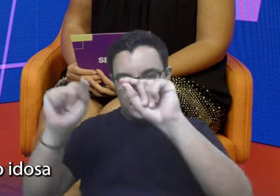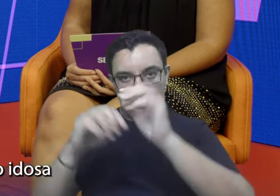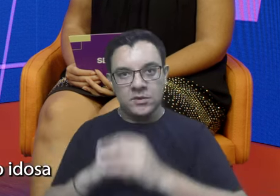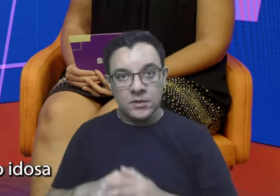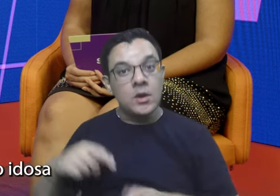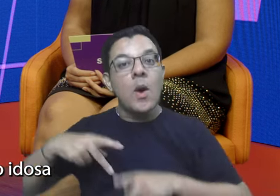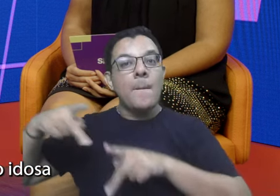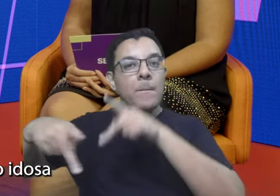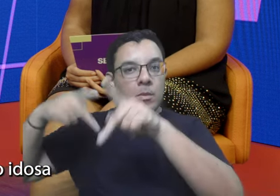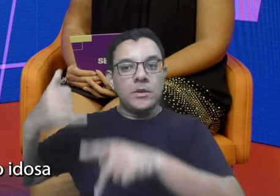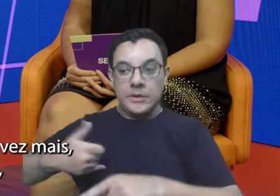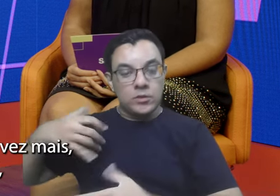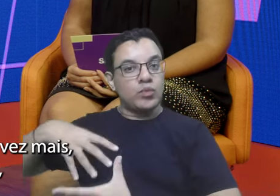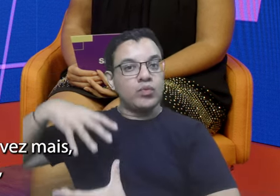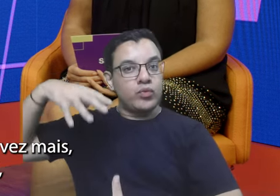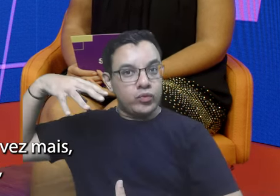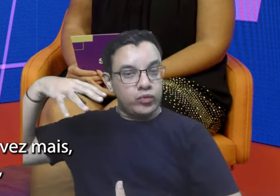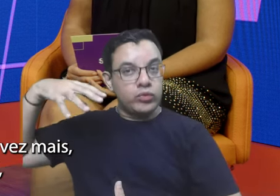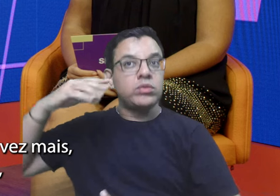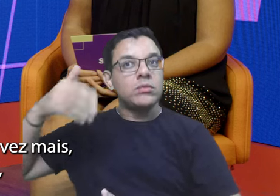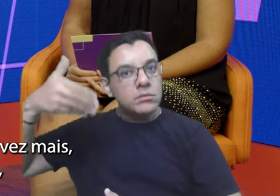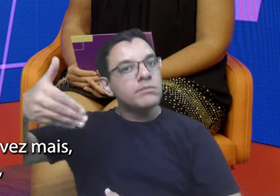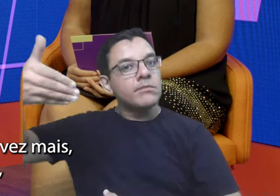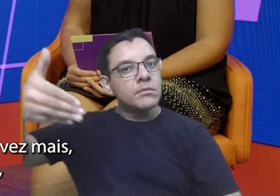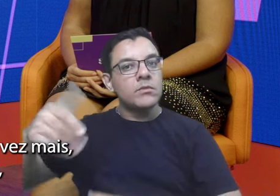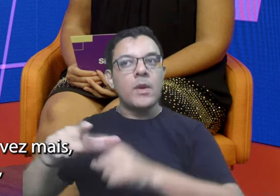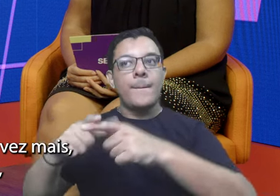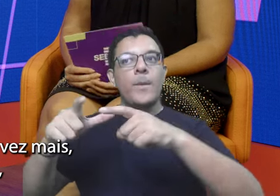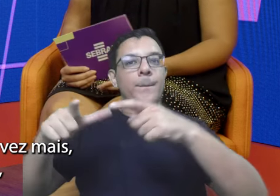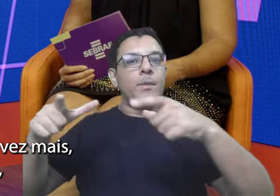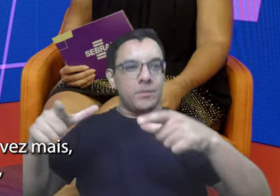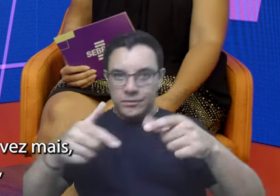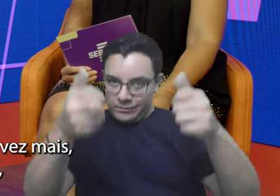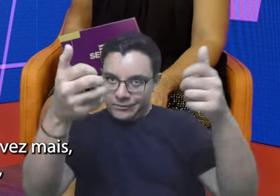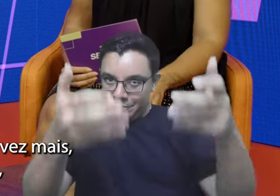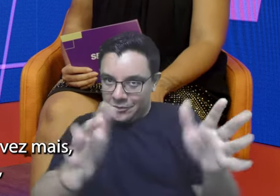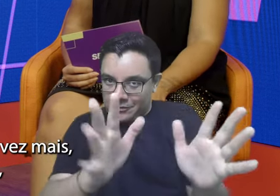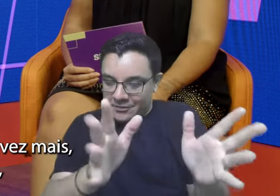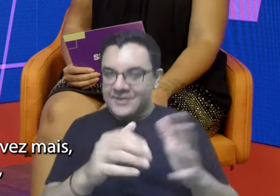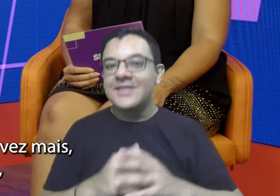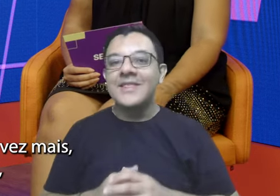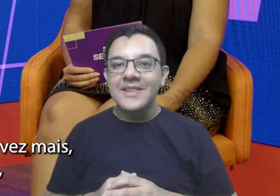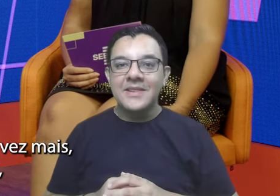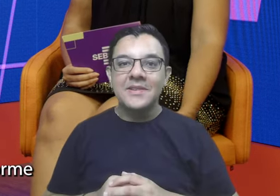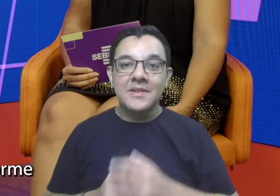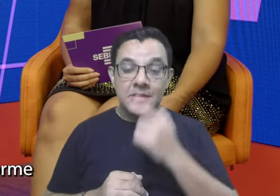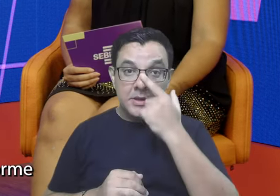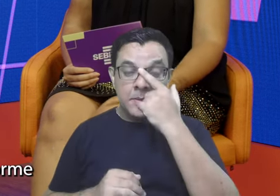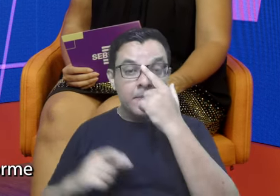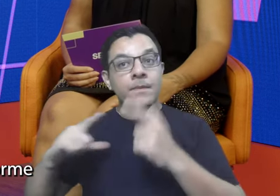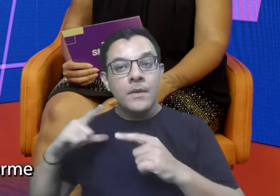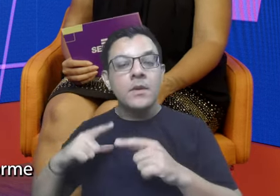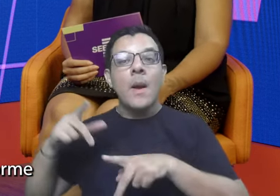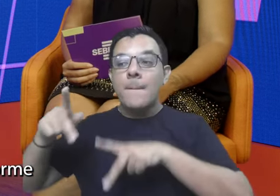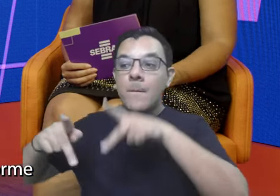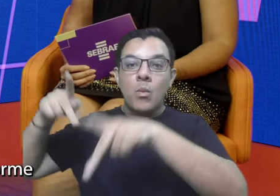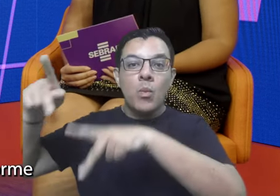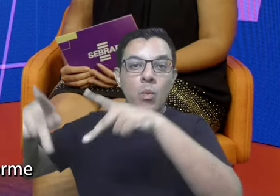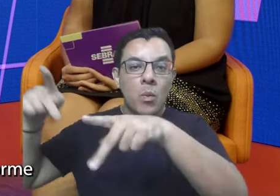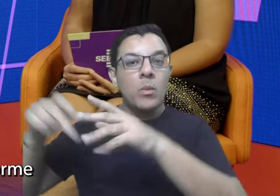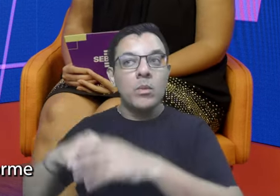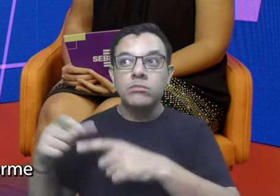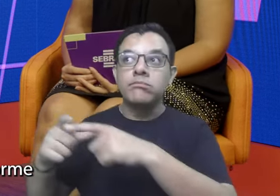hoje nós temos uma população idosa que a tendência é aumentar cada vez mais como você disse já está né Já temos uma